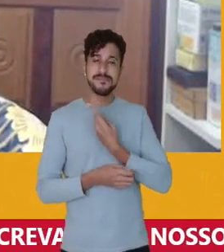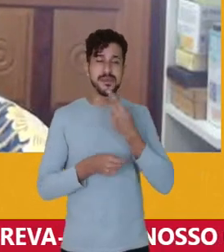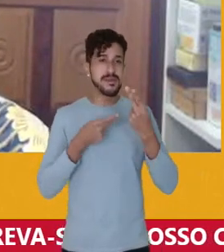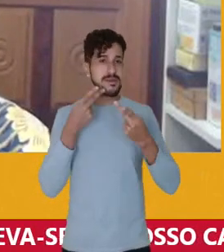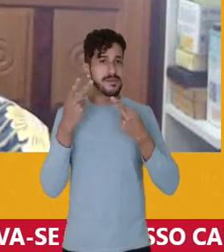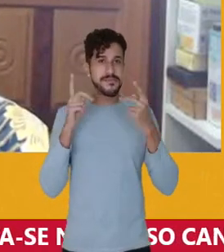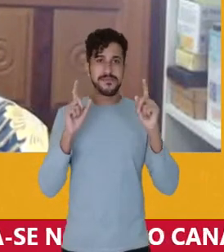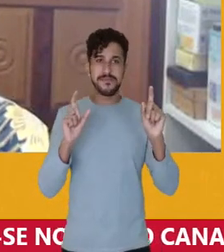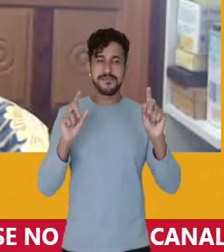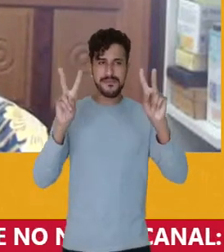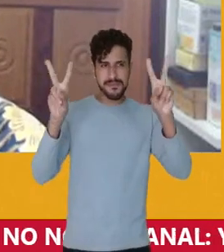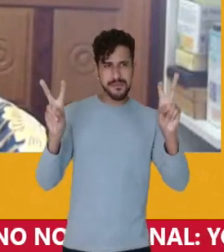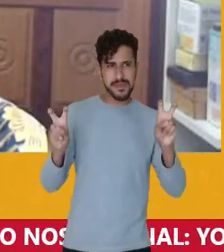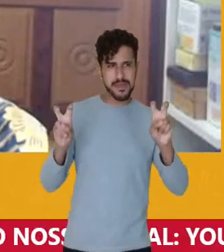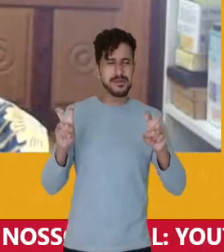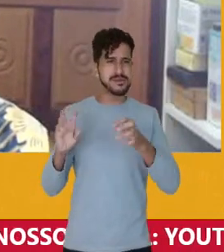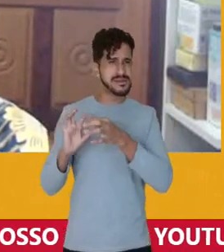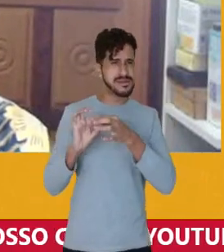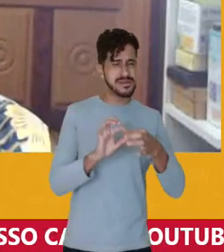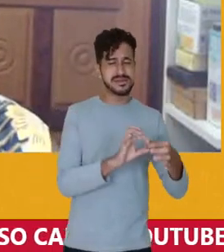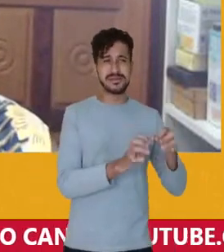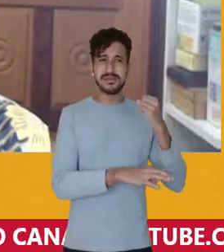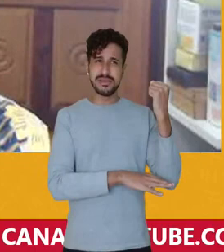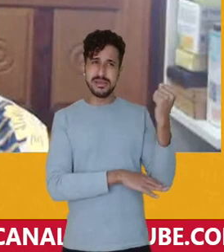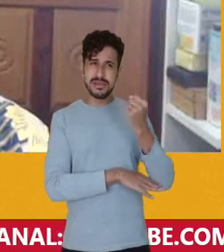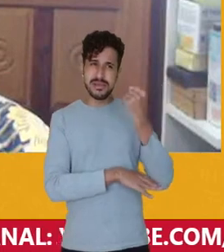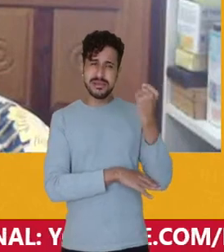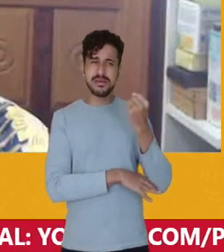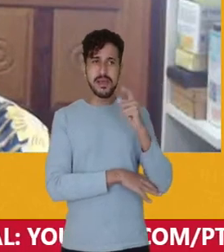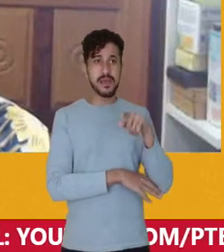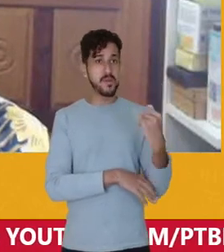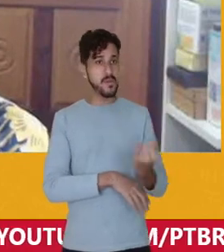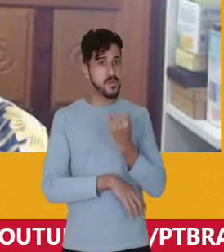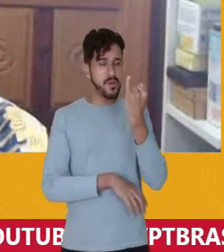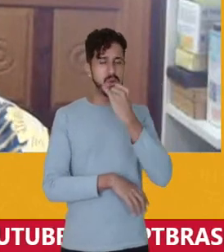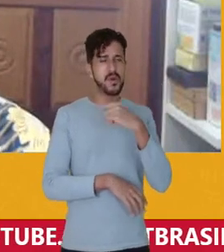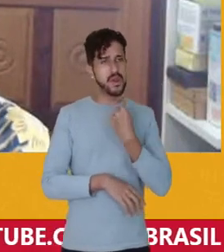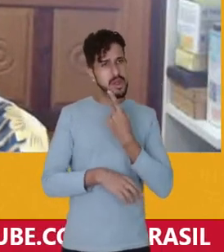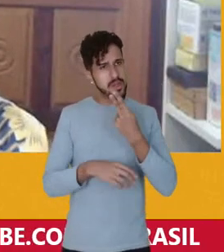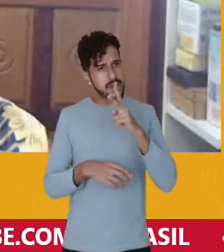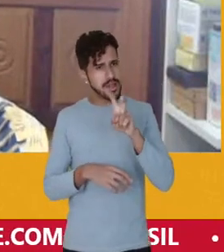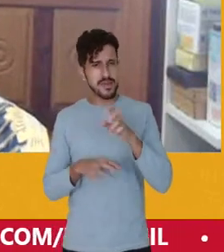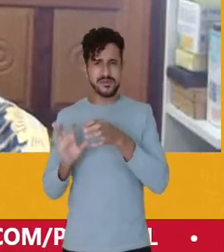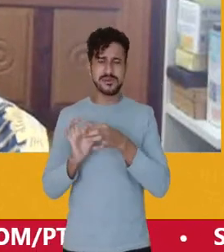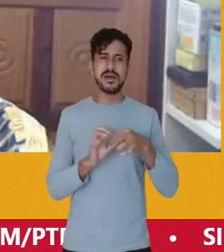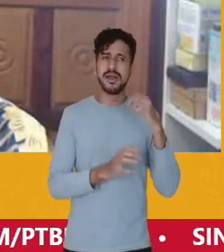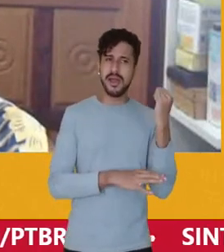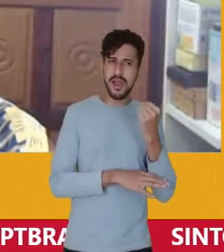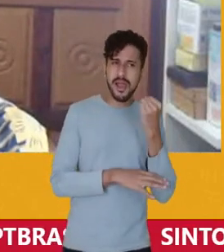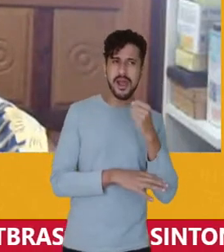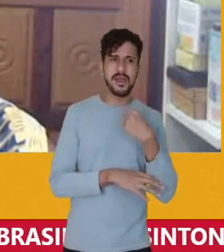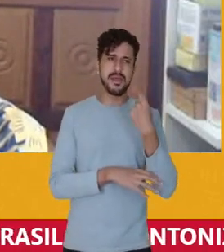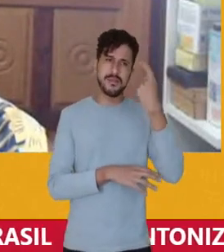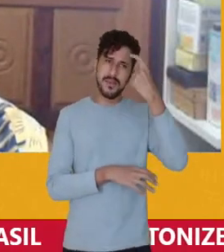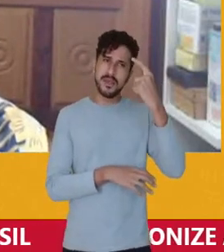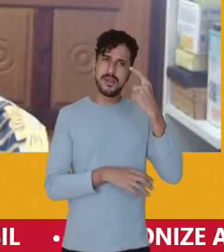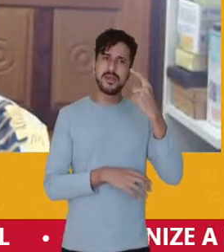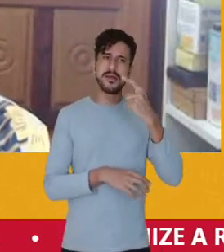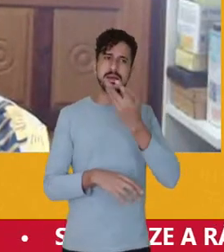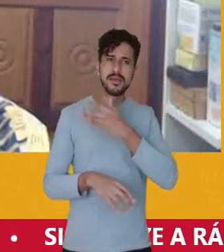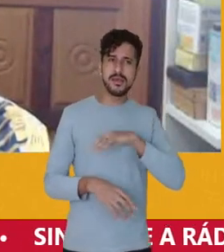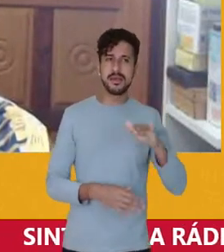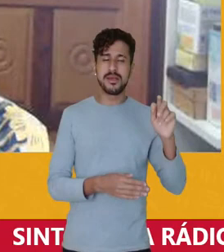falando sobre esse quadro dramático, e é importante que falemos que o quadro é dramático quando nós pensamos nas infâncias